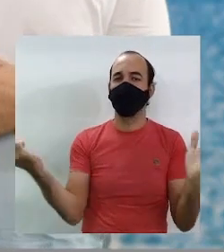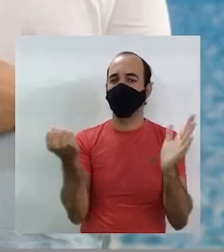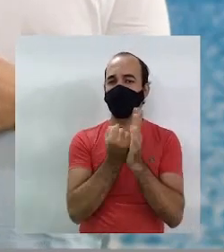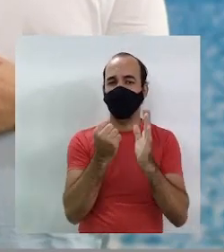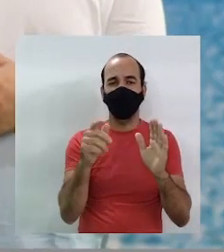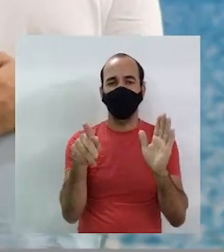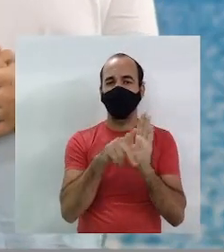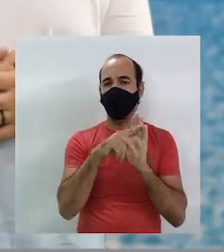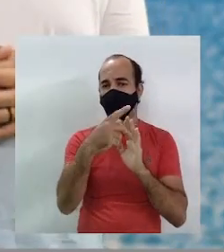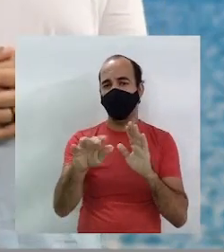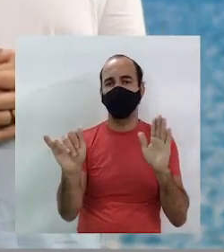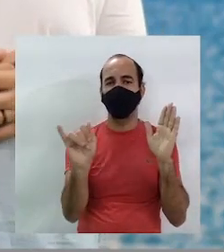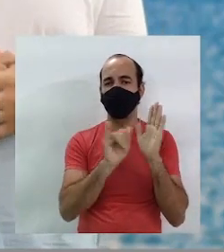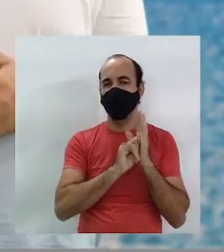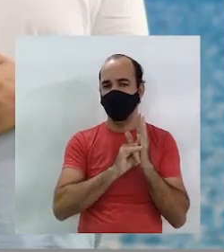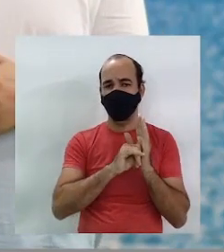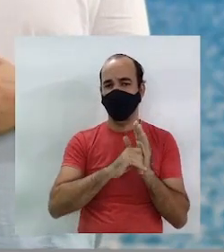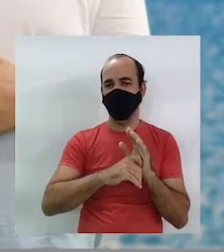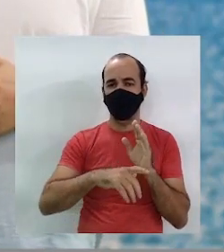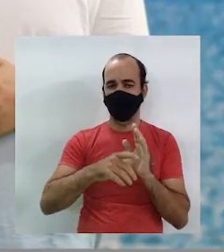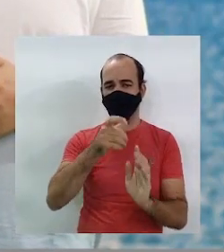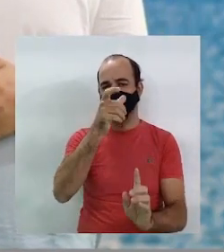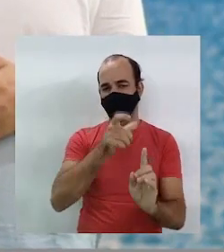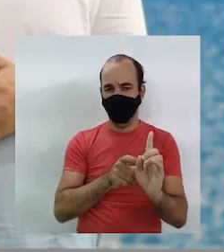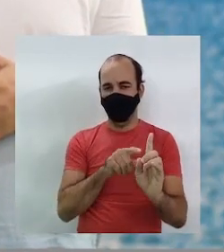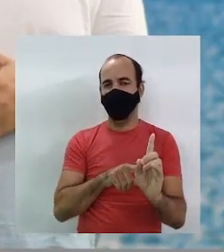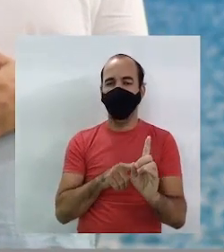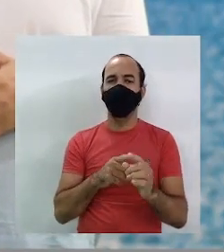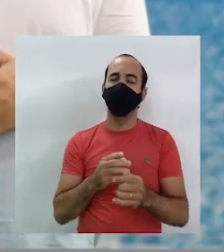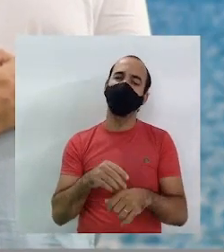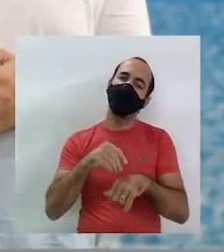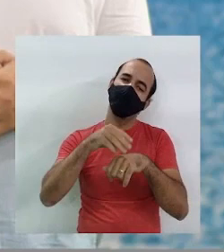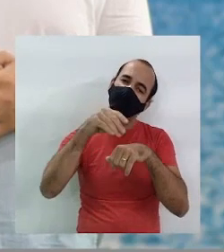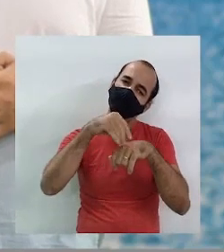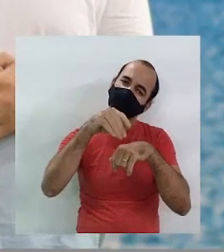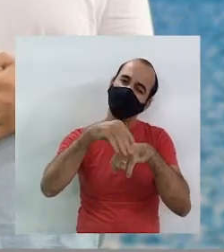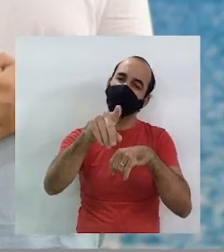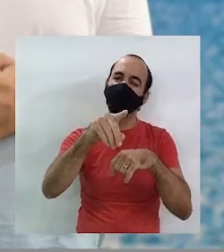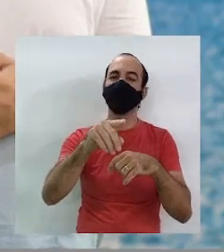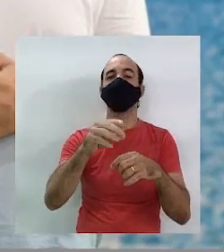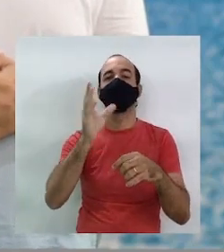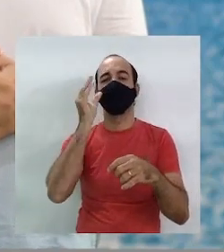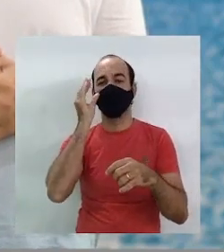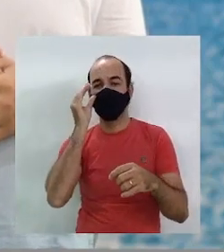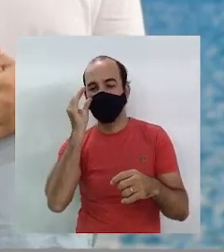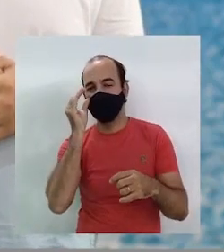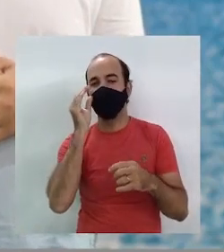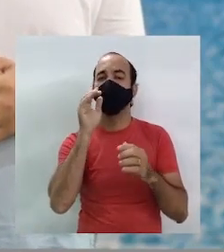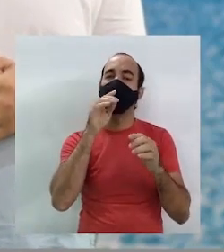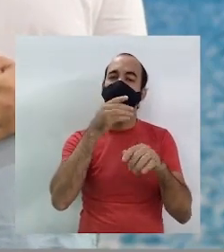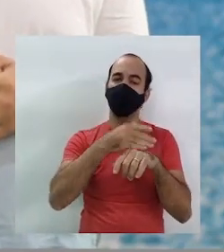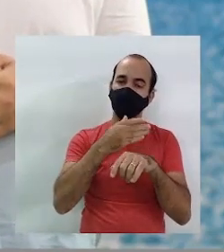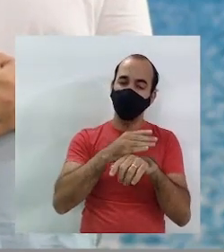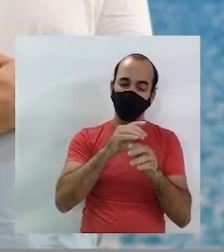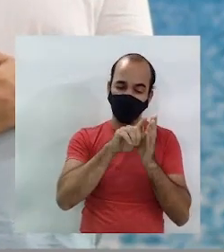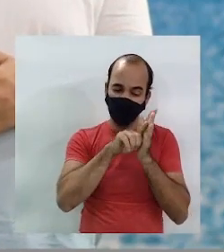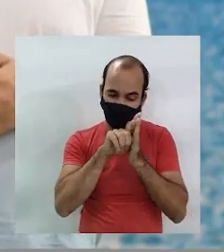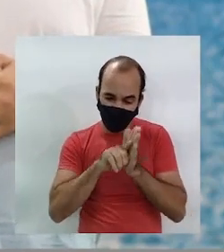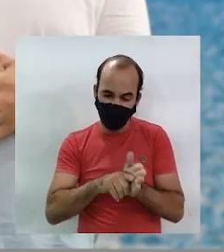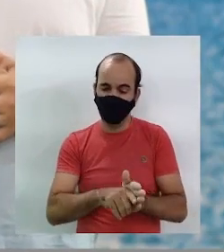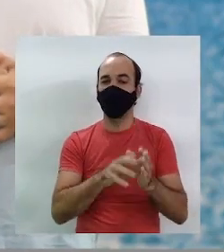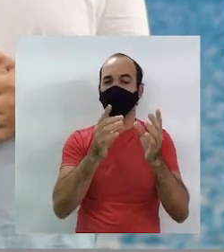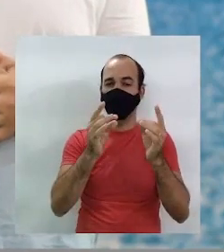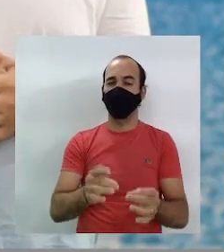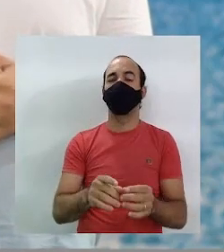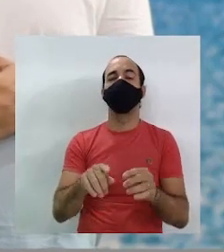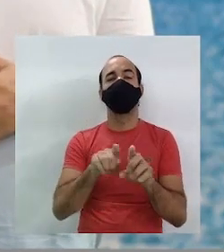Então, essa aula de hoje, essa conversa, na verdade, fica para vocês, estudantes, observarem mais um pouco, atentamente, também